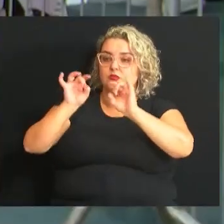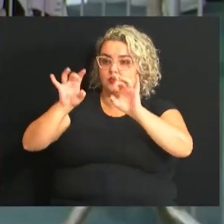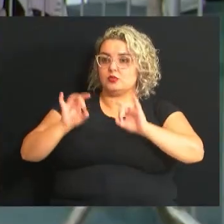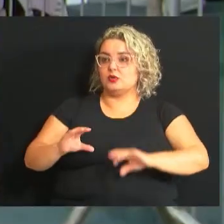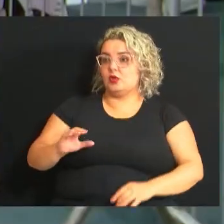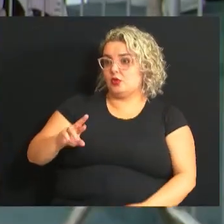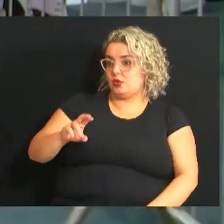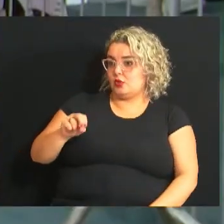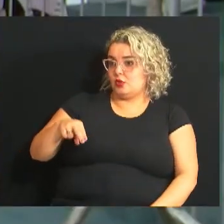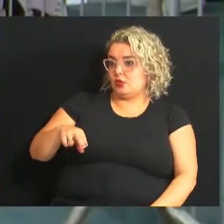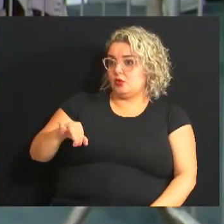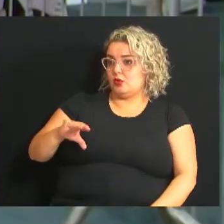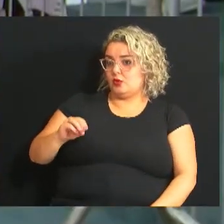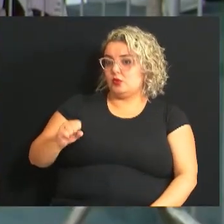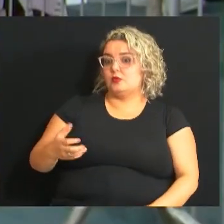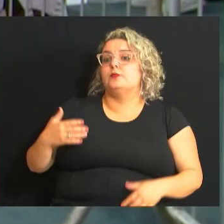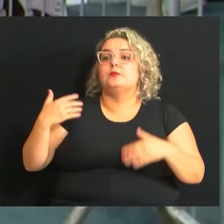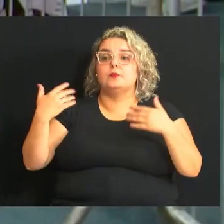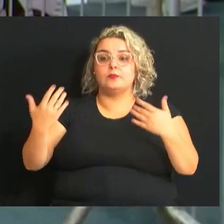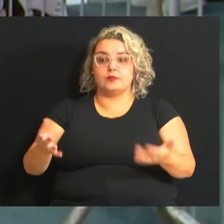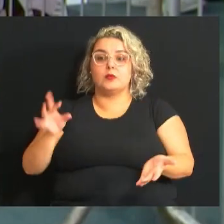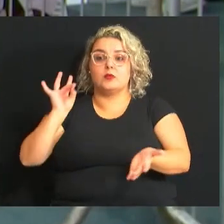Está realmente